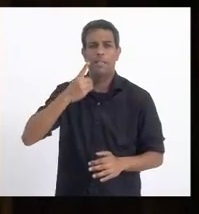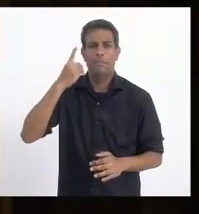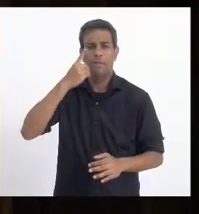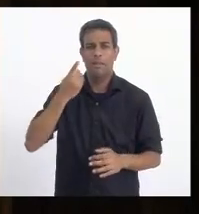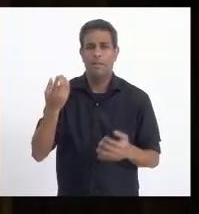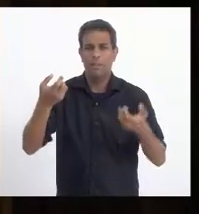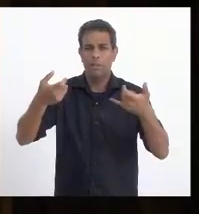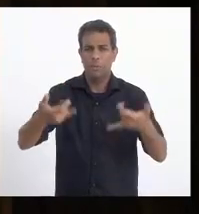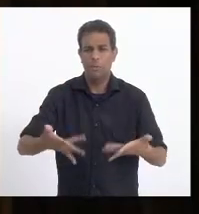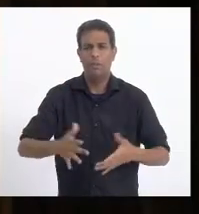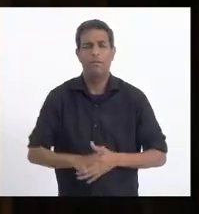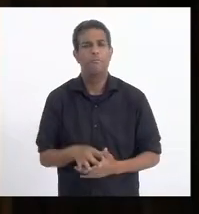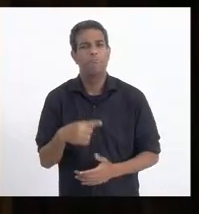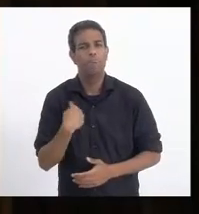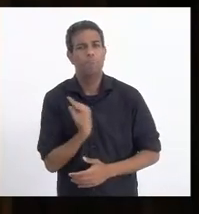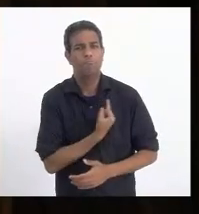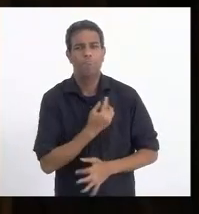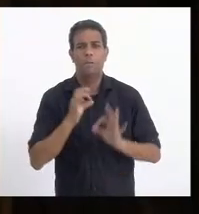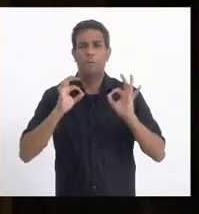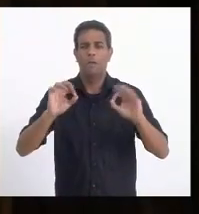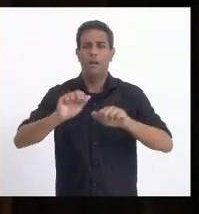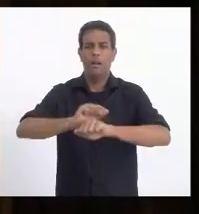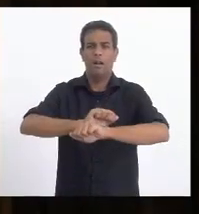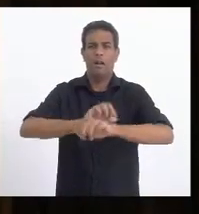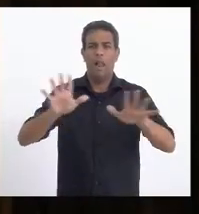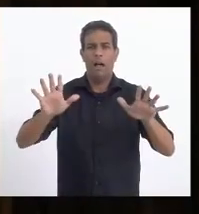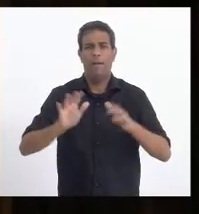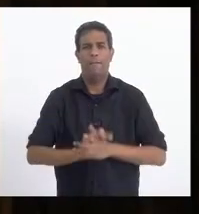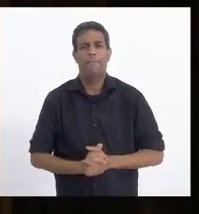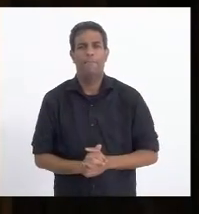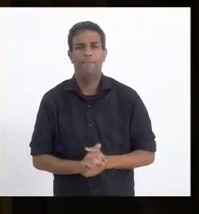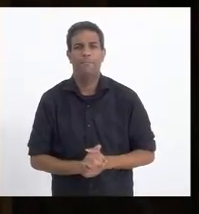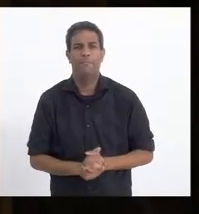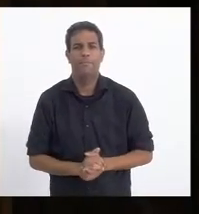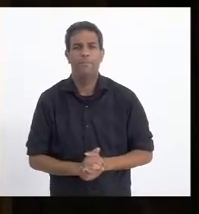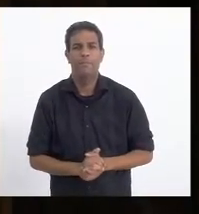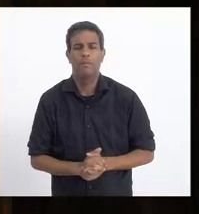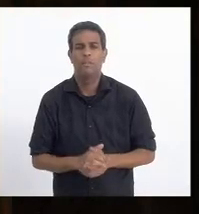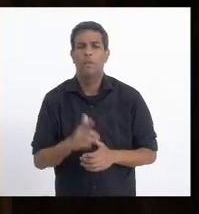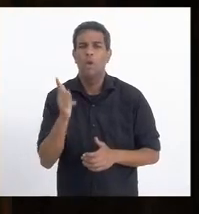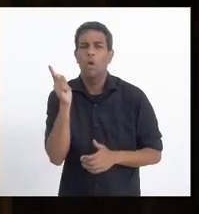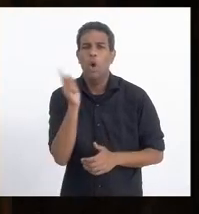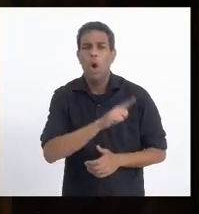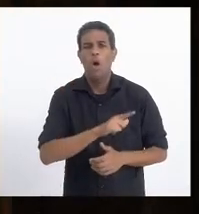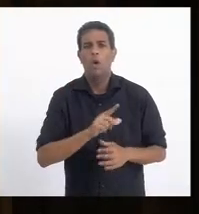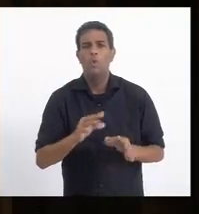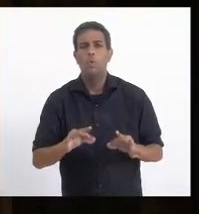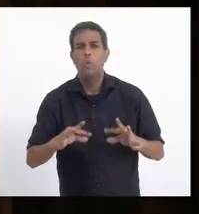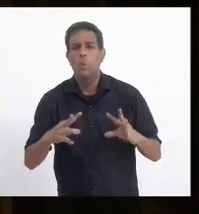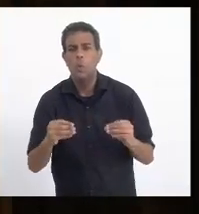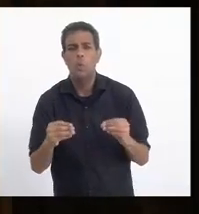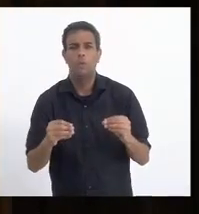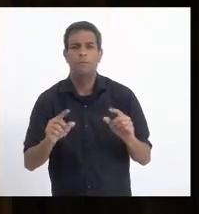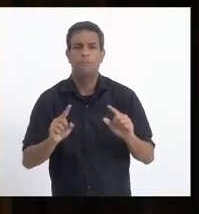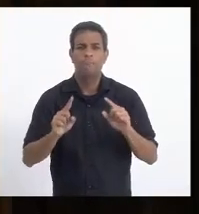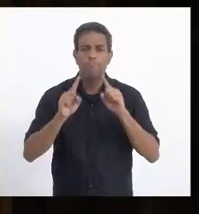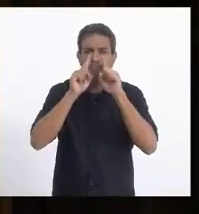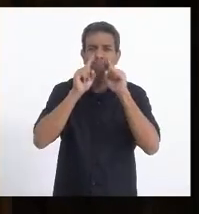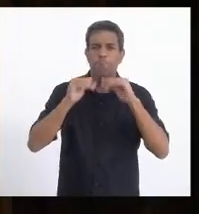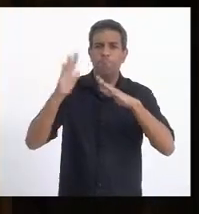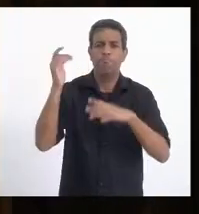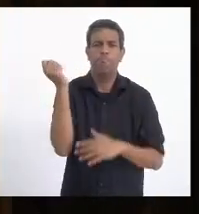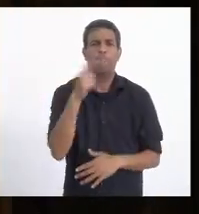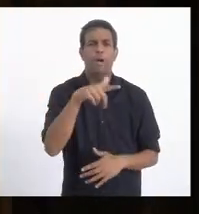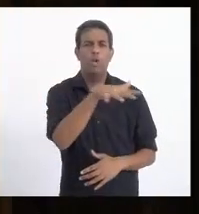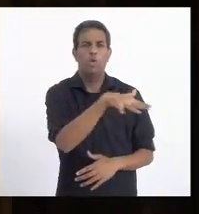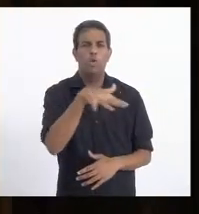colocou de uma forma bastante Clara Quem tá na patamo na ponta da linha em tese está se arriscando muito